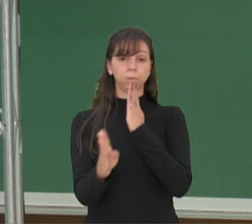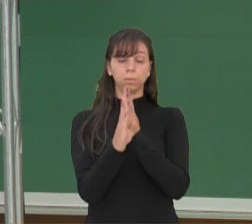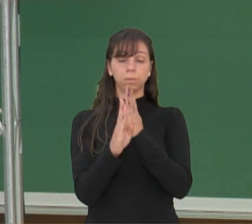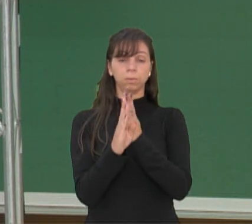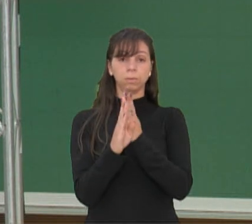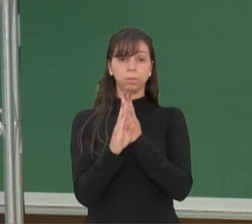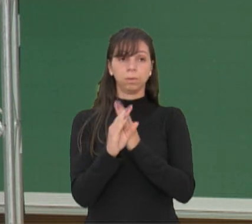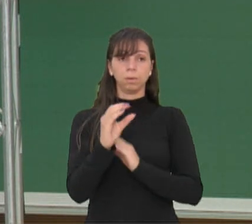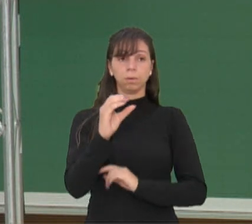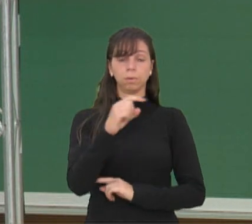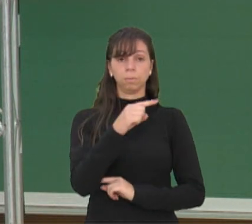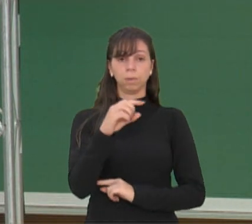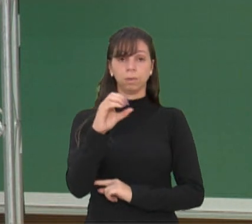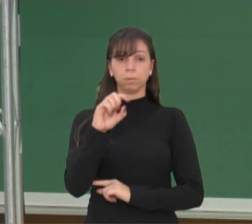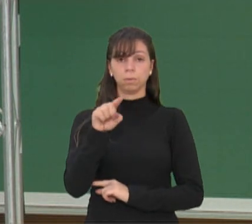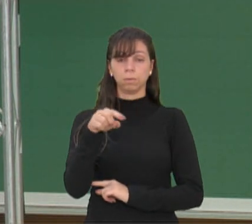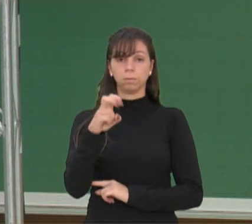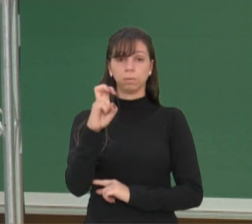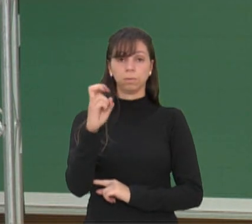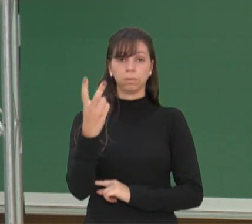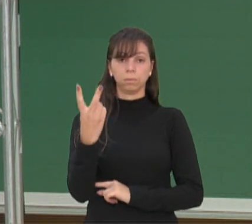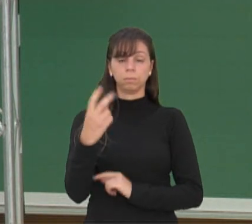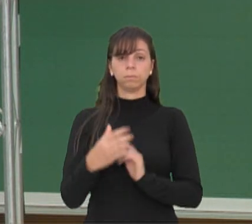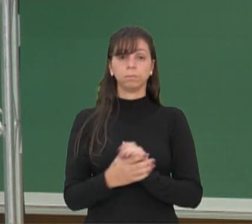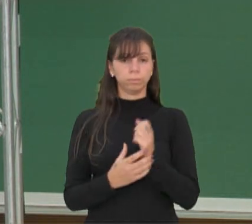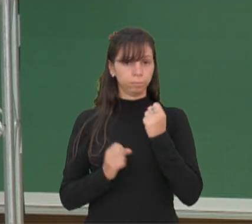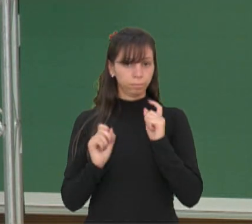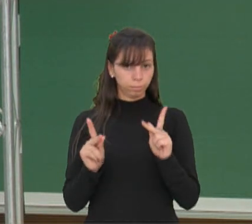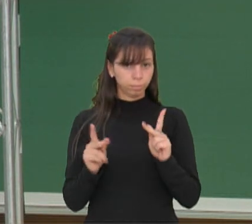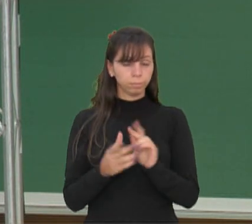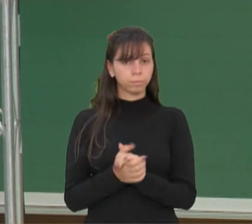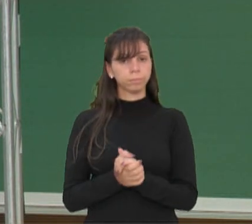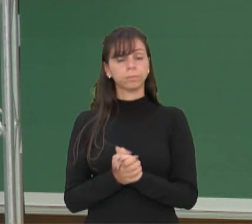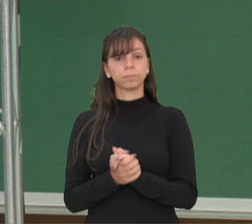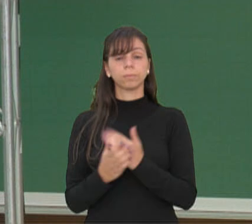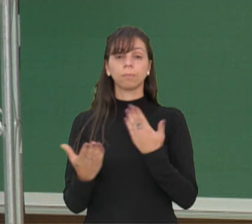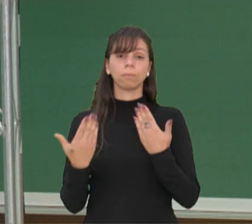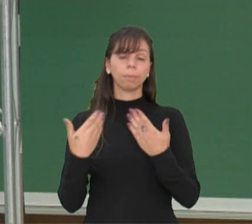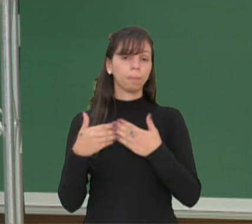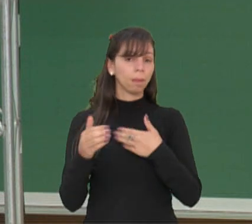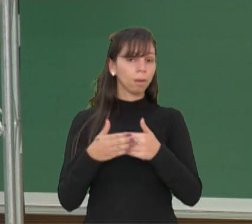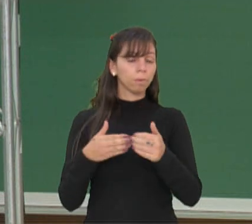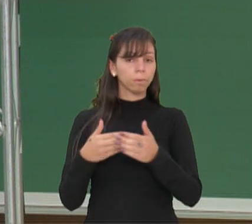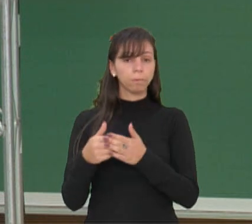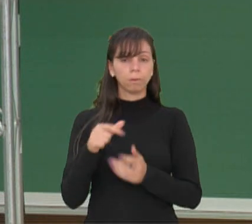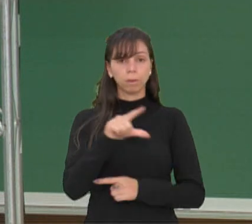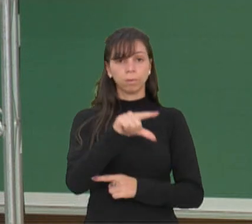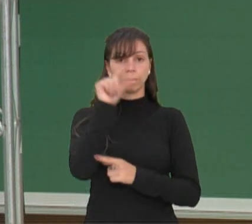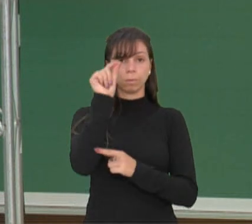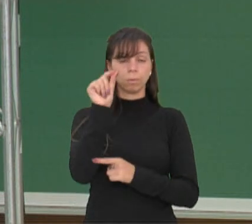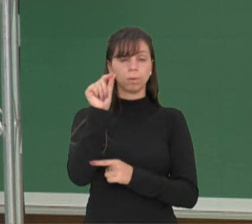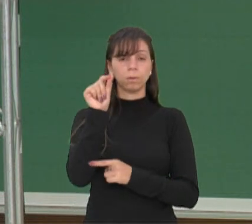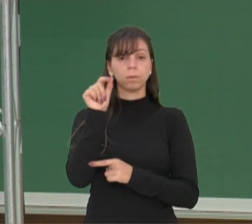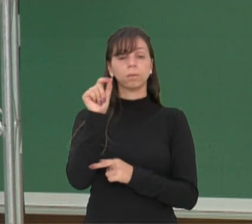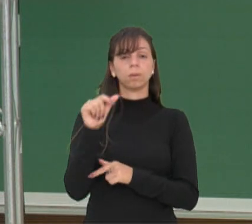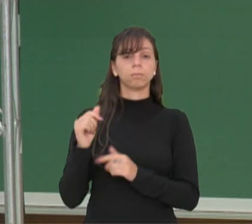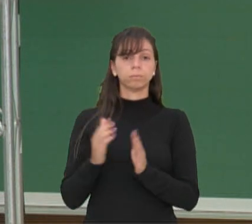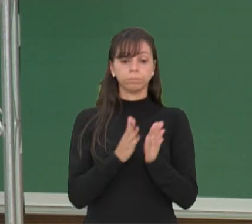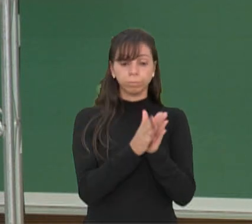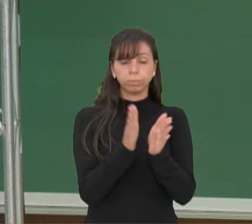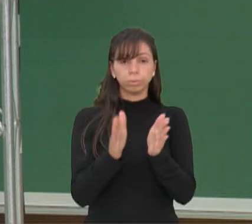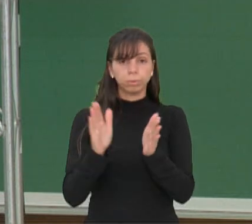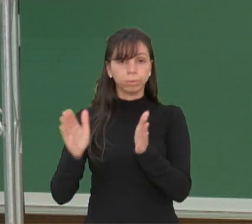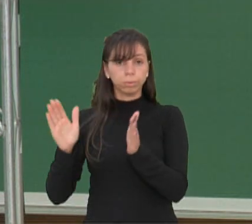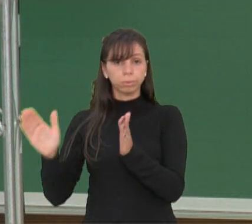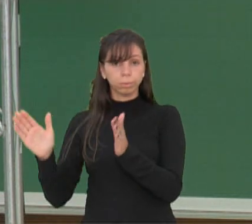Menos 0,52. Ok? Então, tanto faz a forma como você vai fazer, contanto que você siga o procedimento